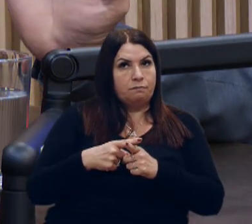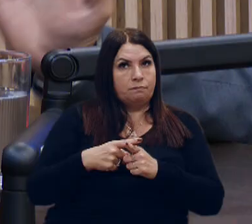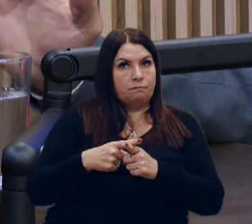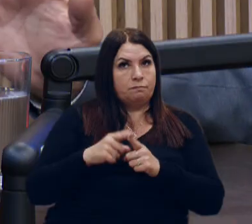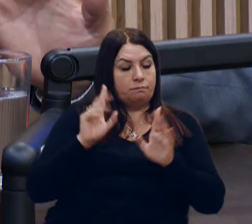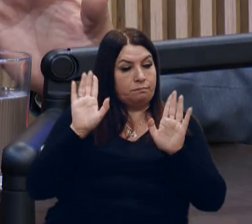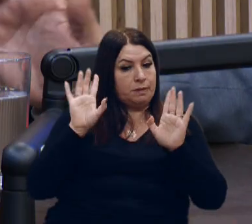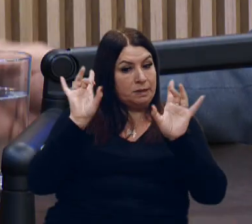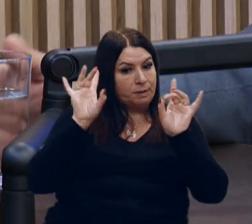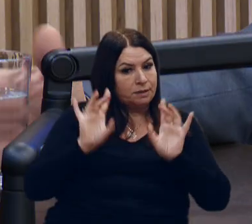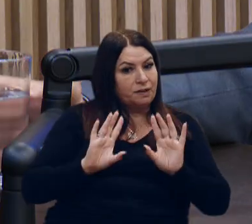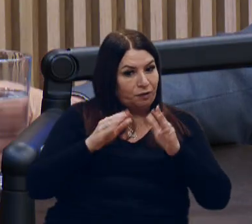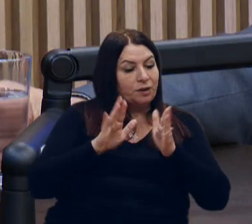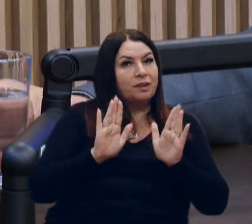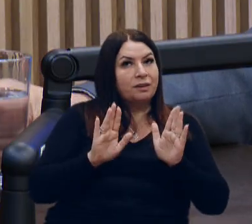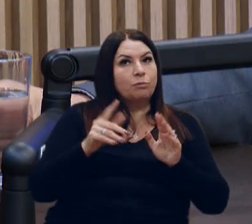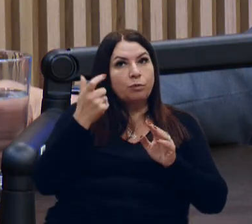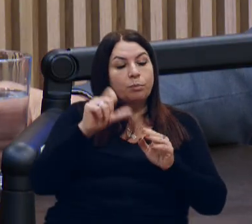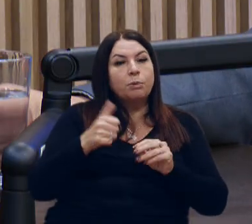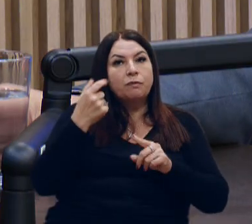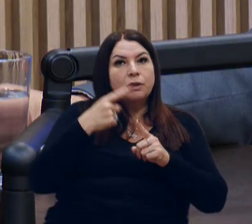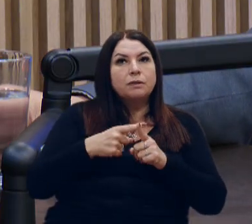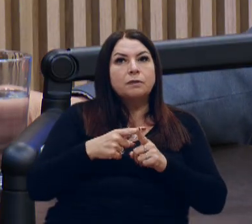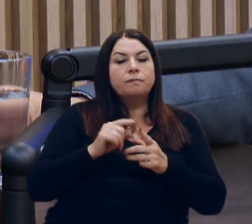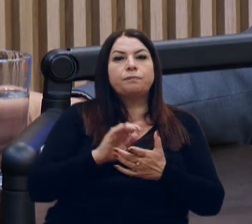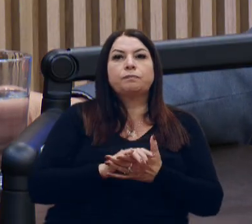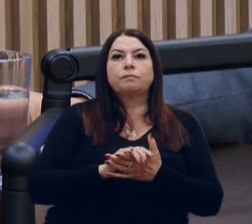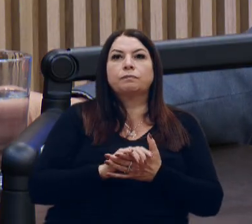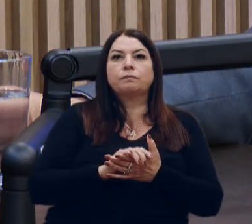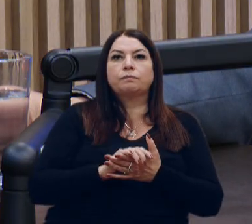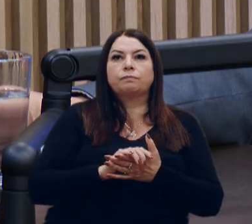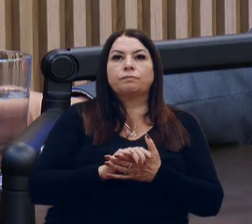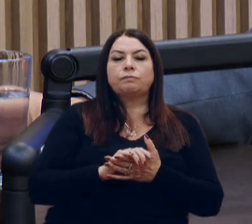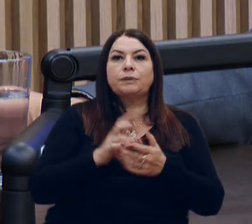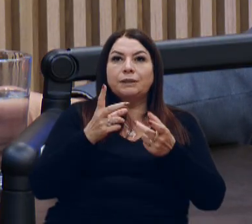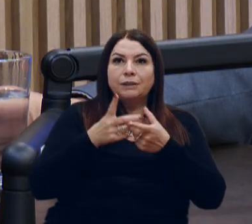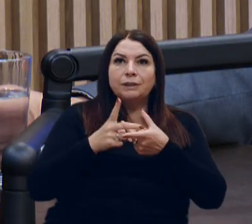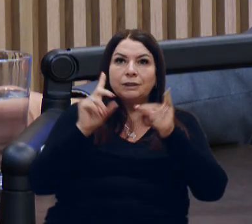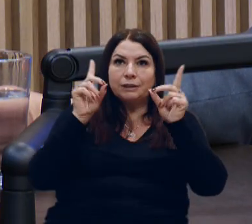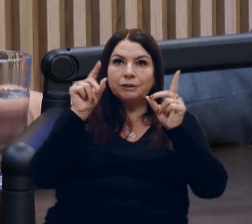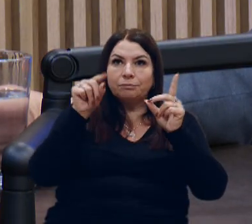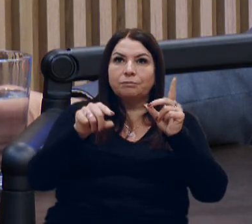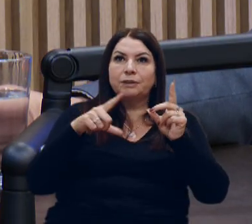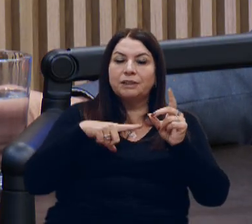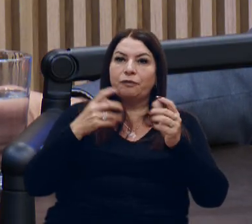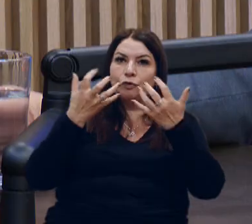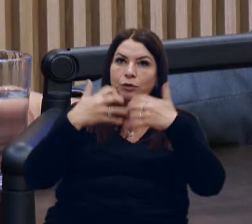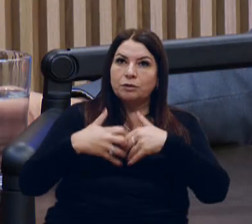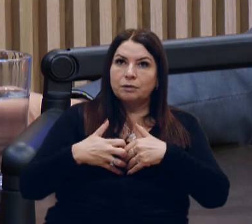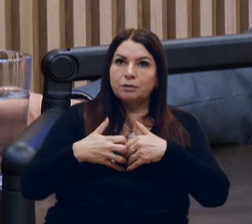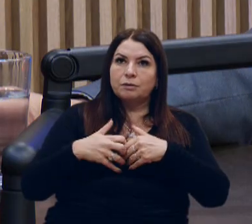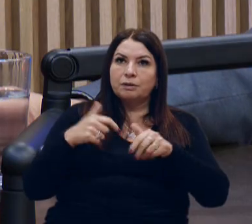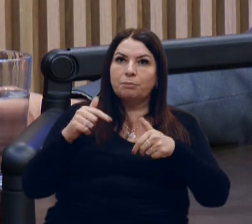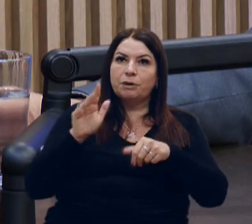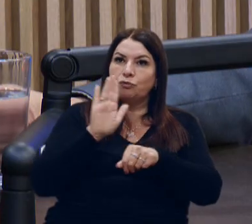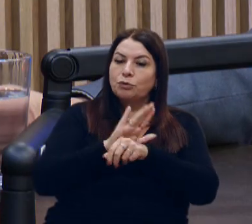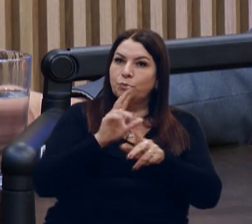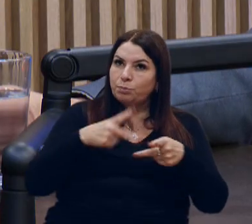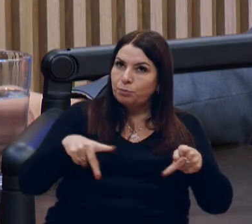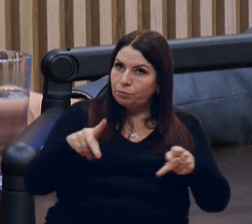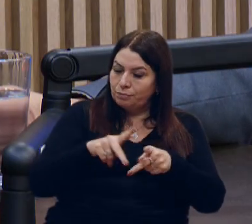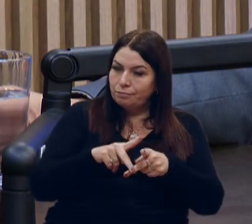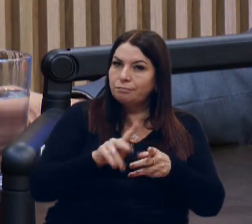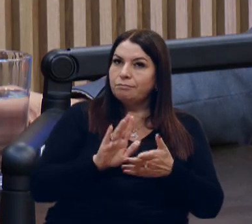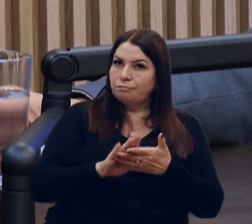caso específico, porque eu acho que é a primeira vez que a democracia está funcionando a serviço do povo. Ou